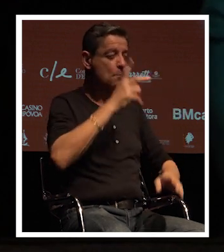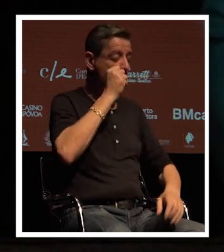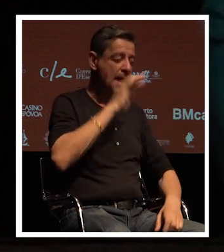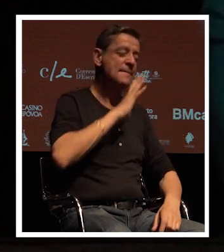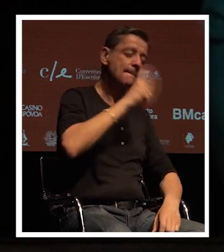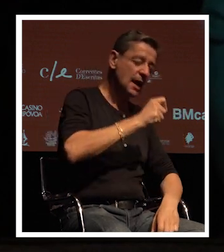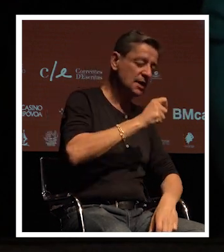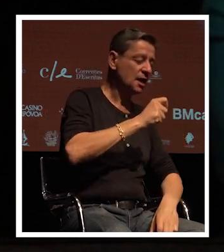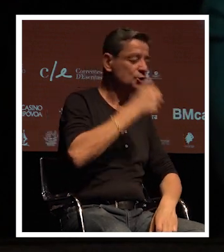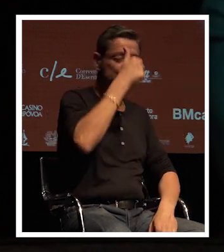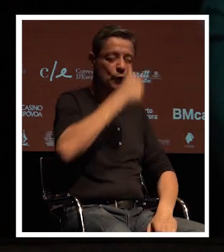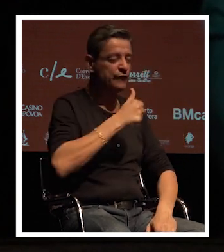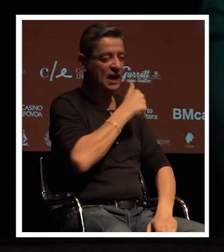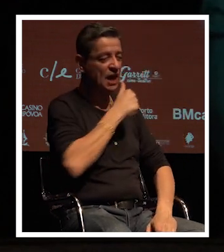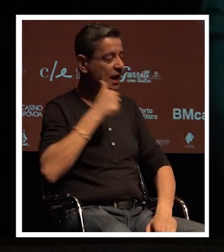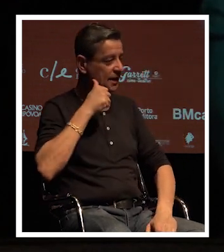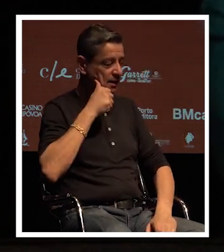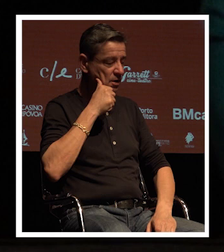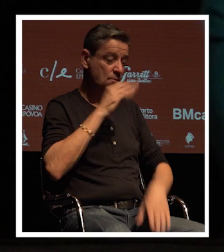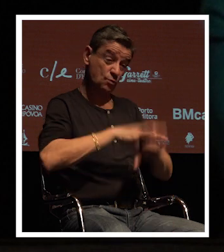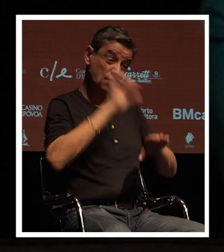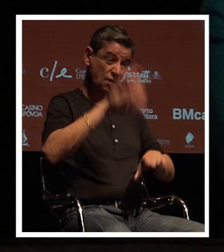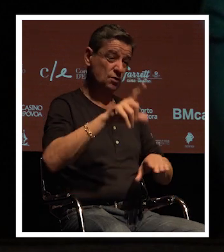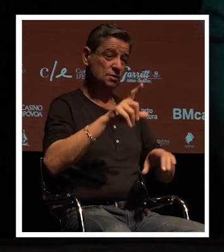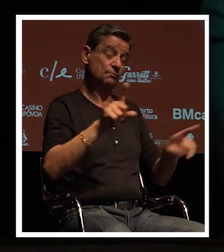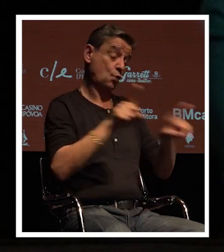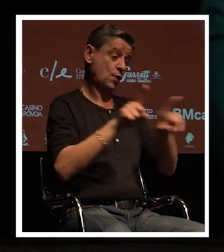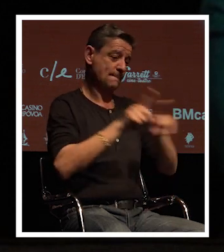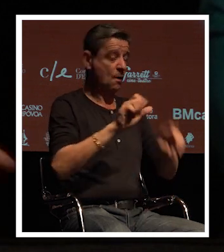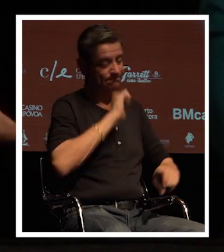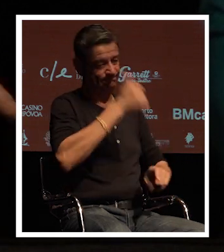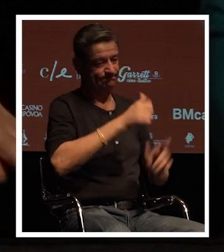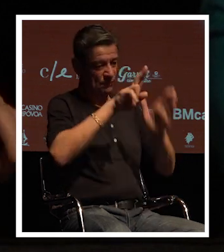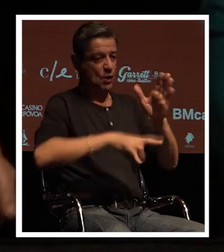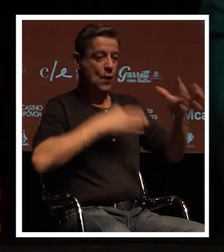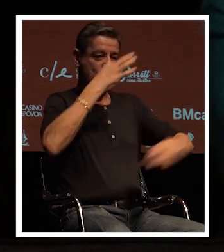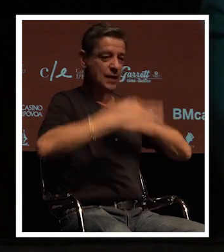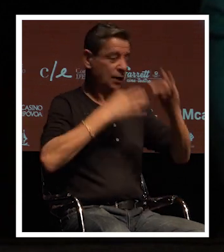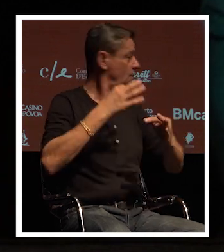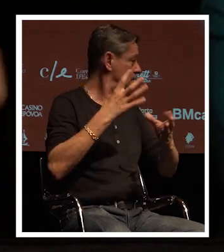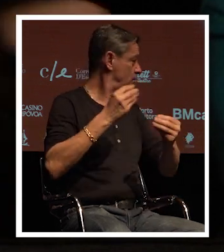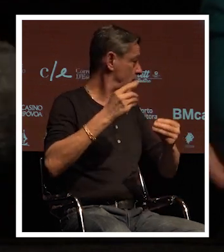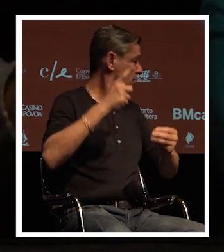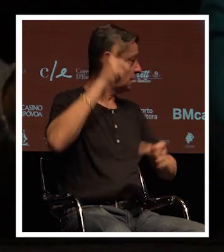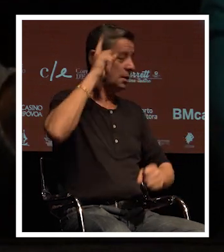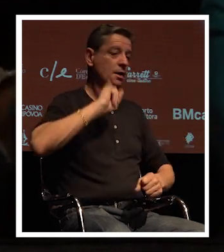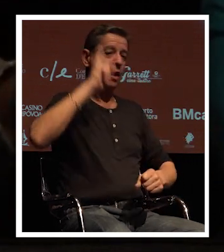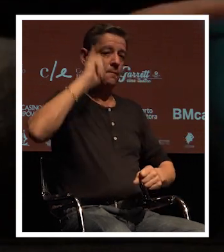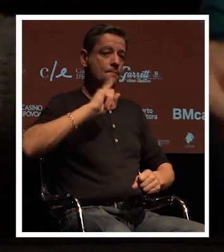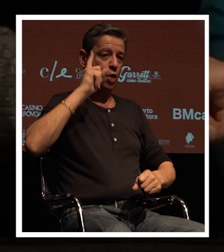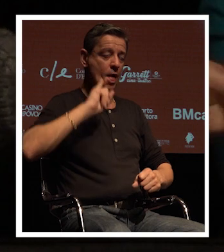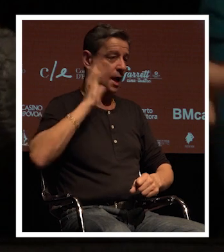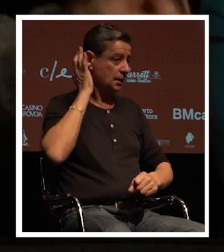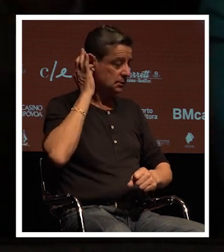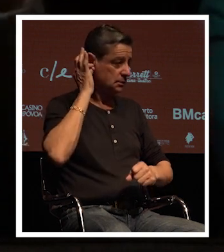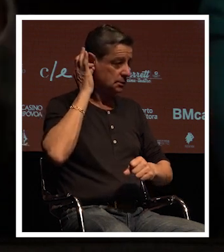isso e e e e e eu falo muito de mulheres a gisberta que foi assassinada